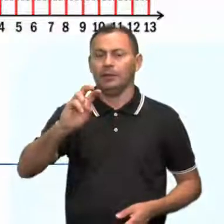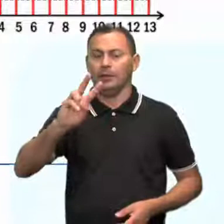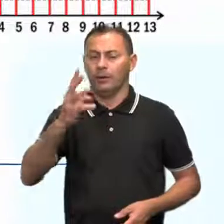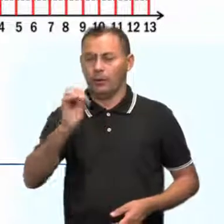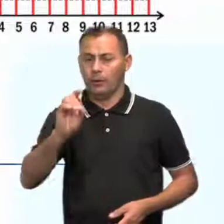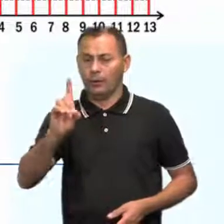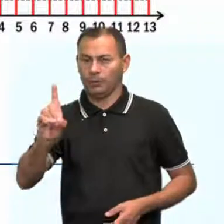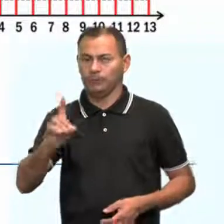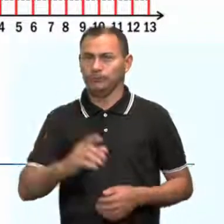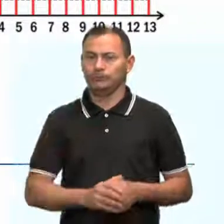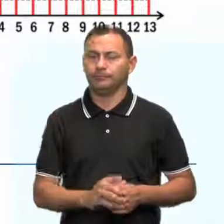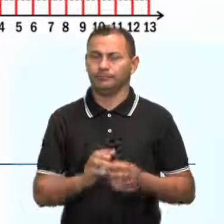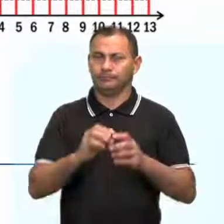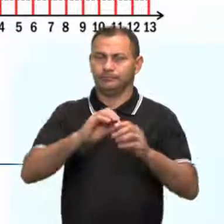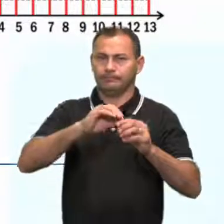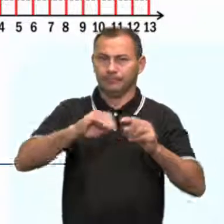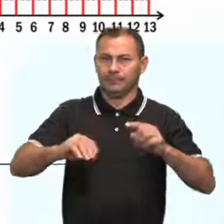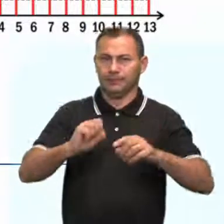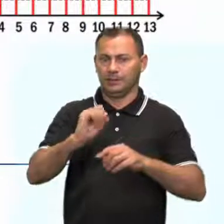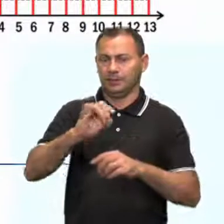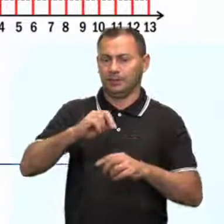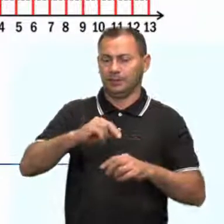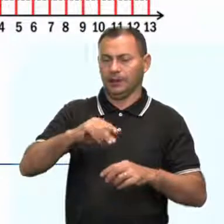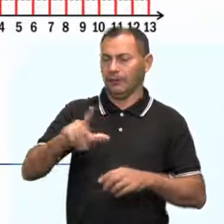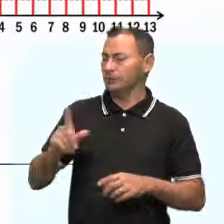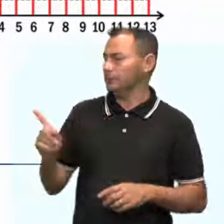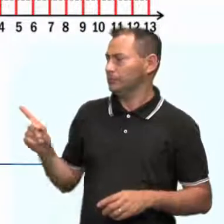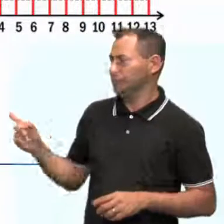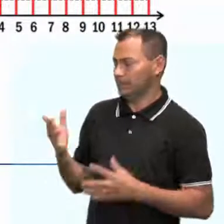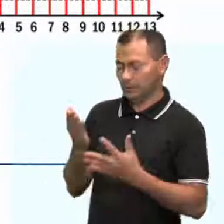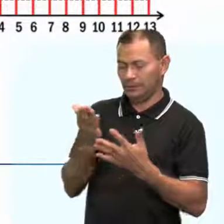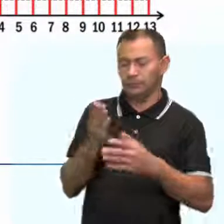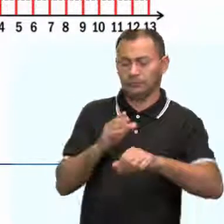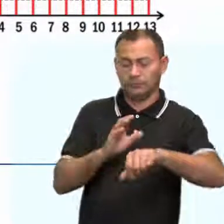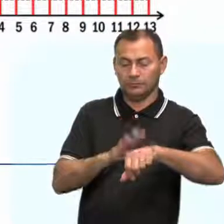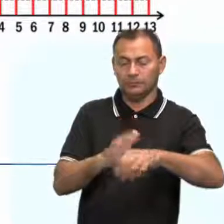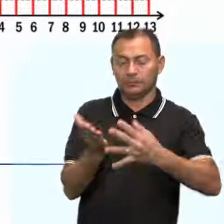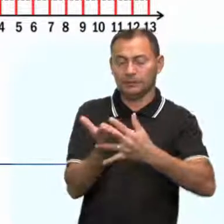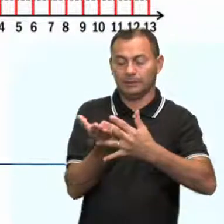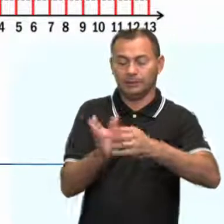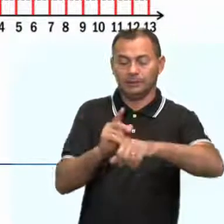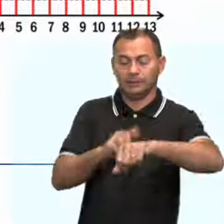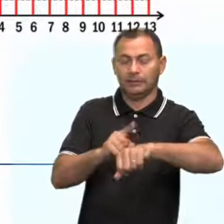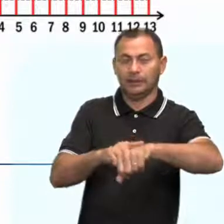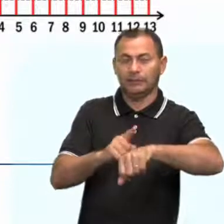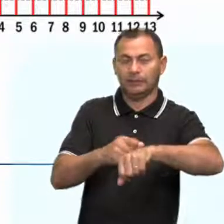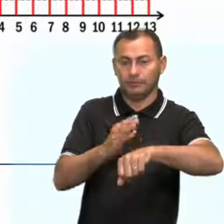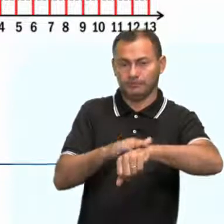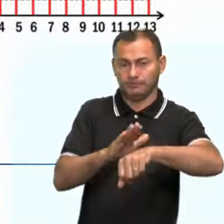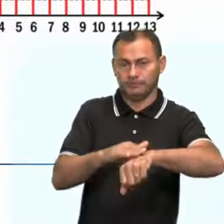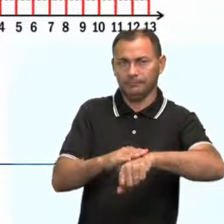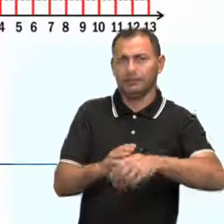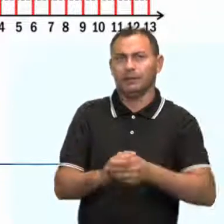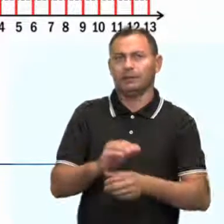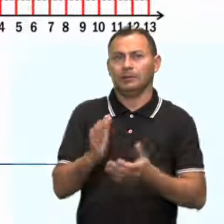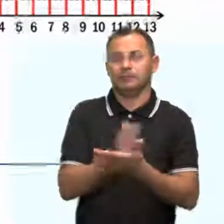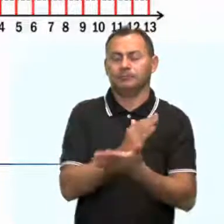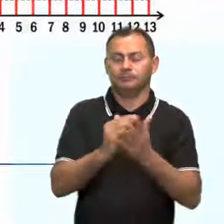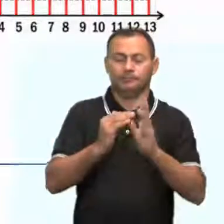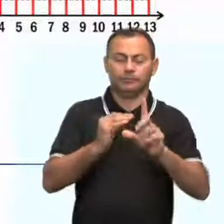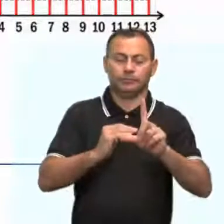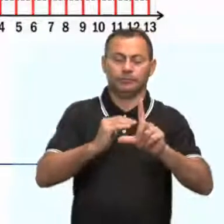Eu vou discretizar esse sinal, então eu tenho um intervalo de tempo, eu preciso discretizar ele em N